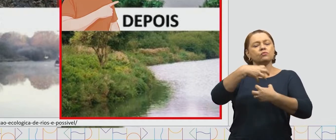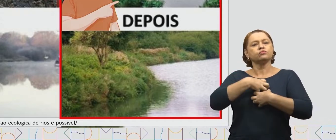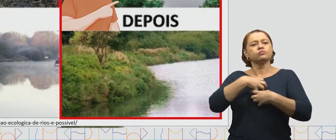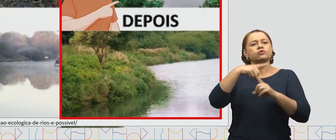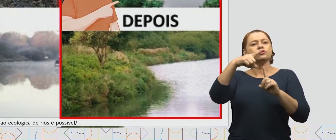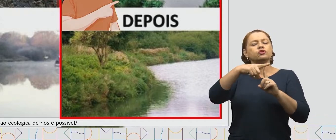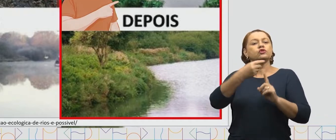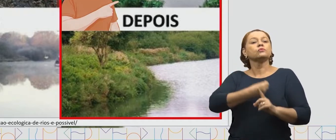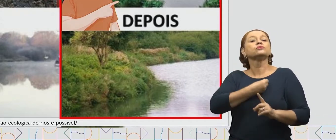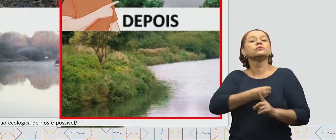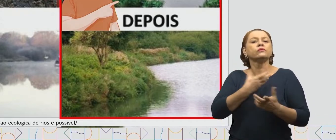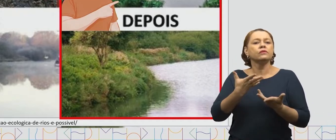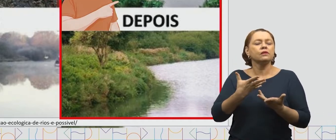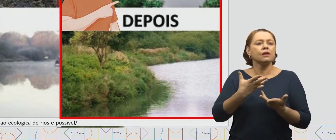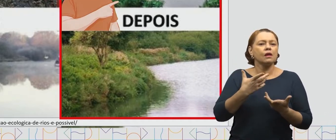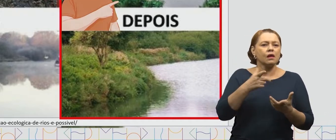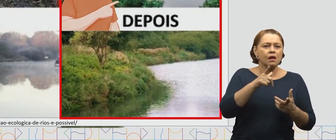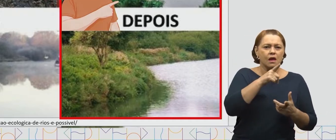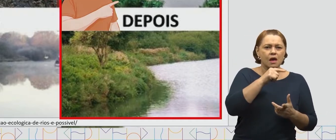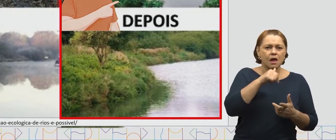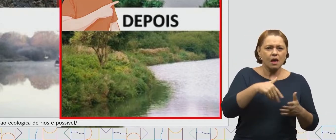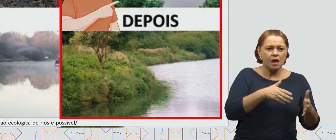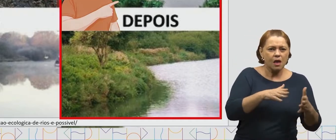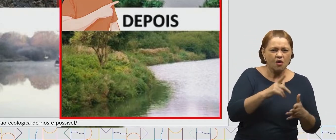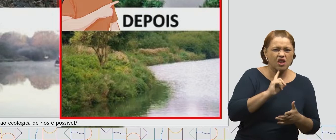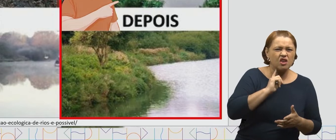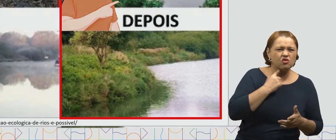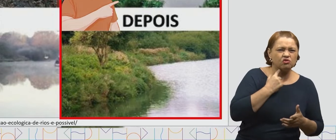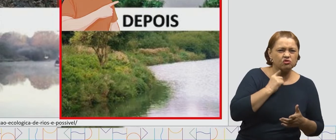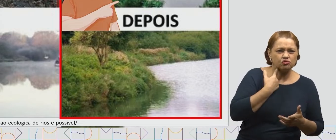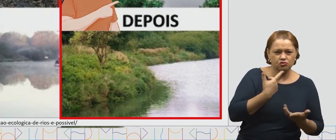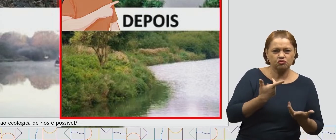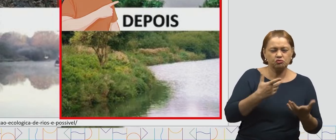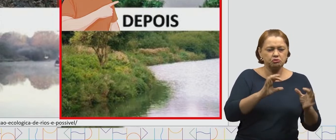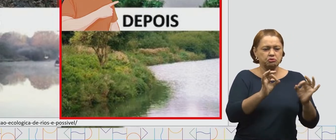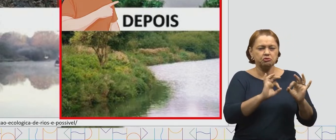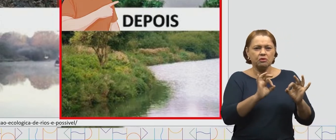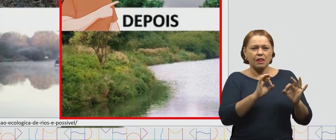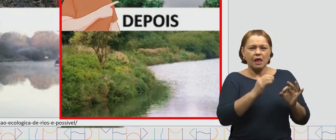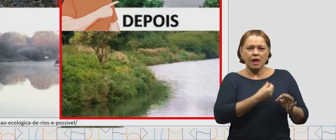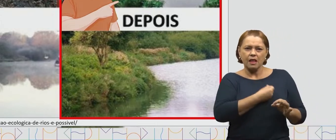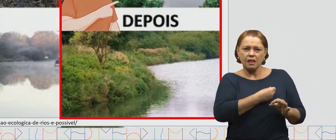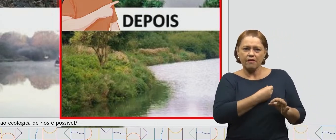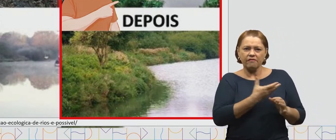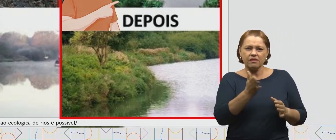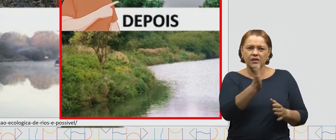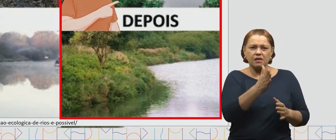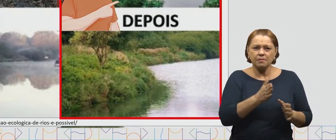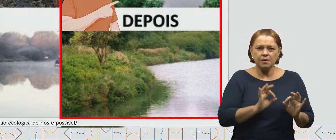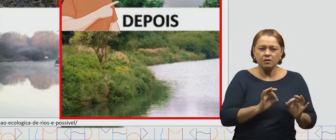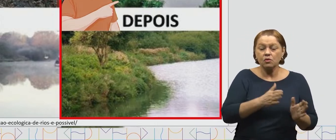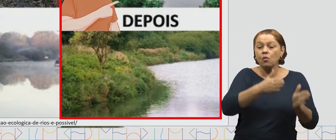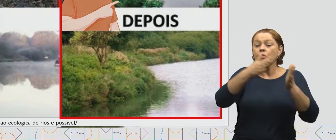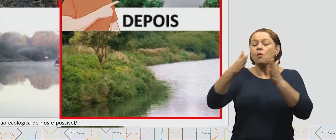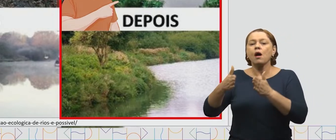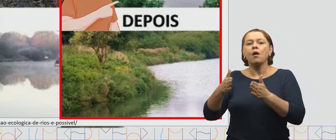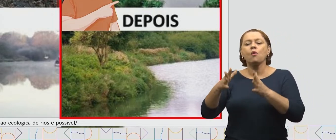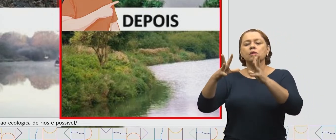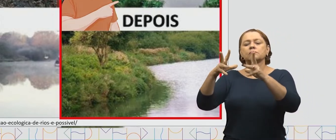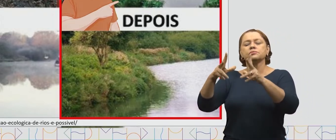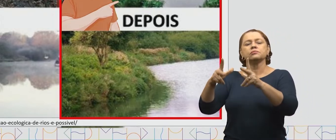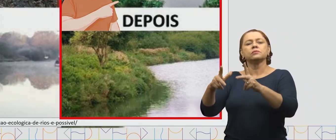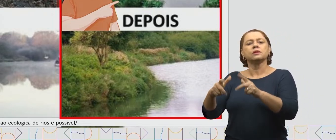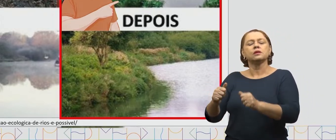da esquerda, com o rio totalmente poluído, praticamente sem vida, ou a da direita? Fica para